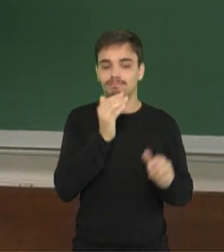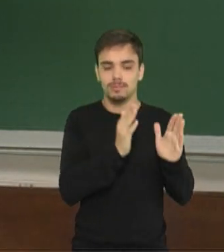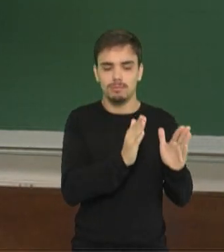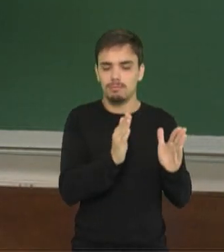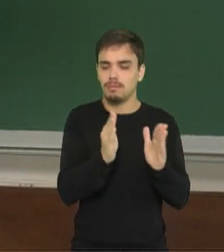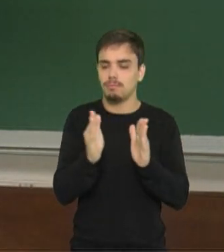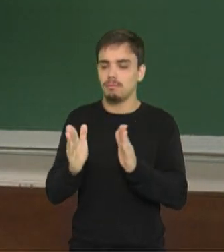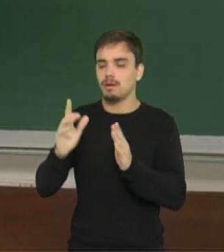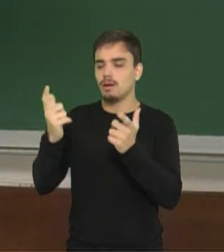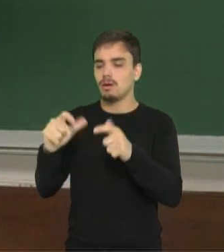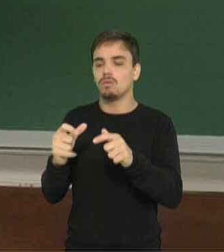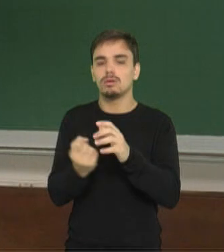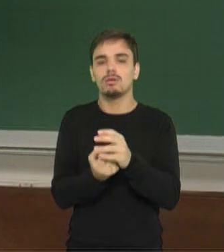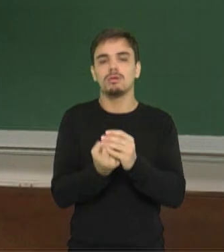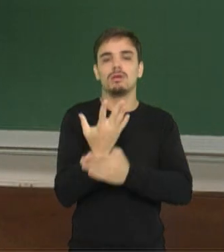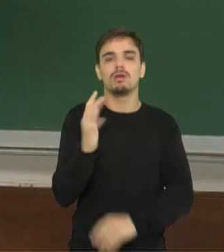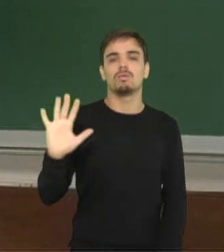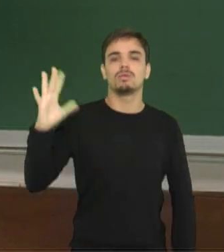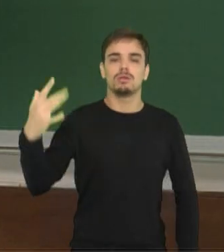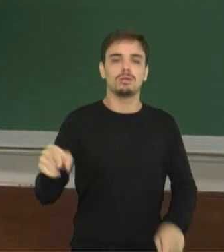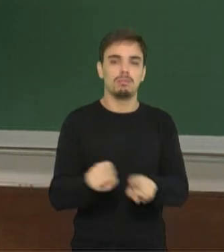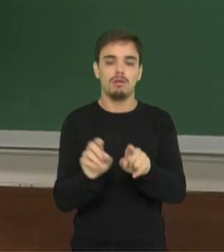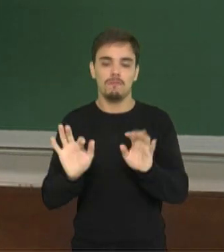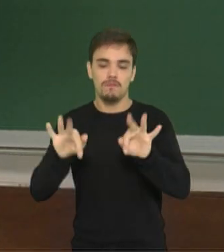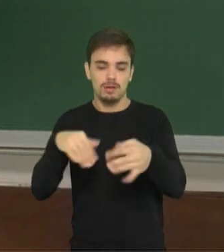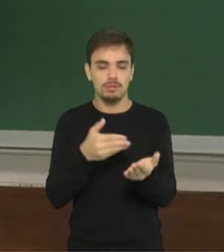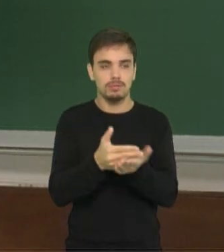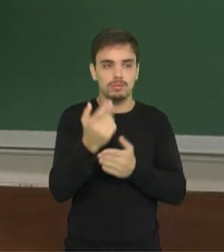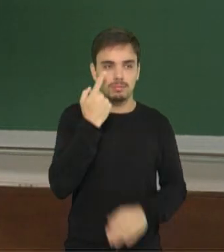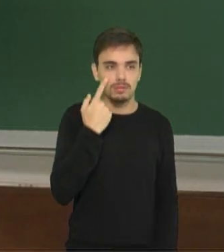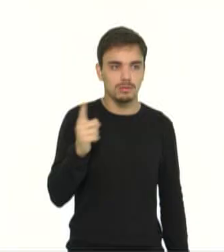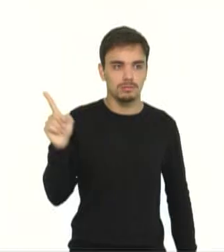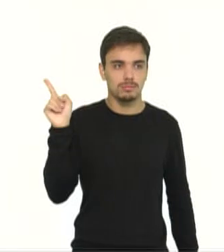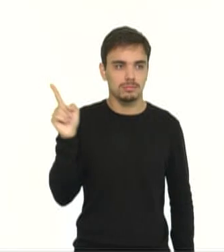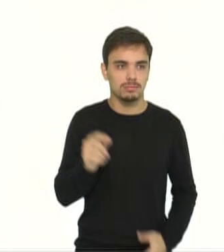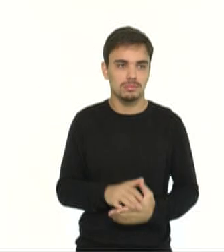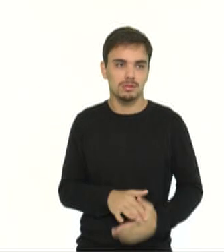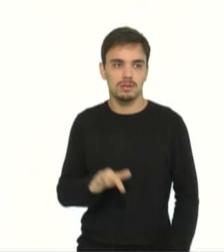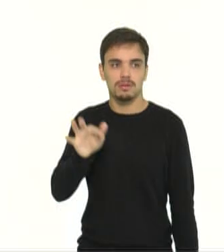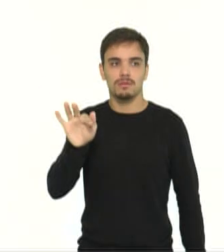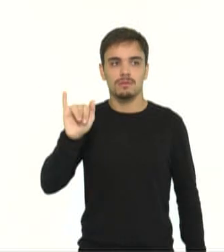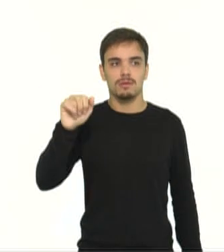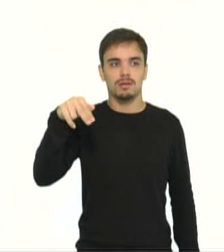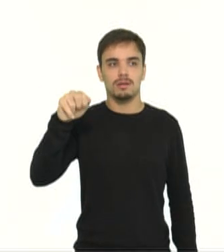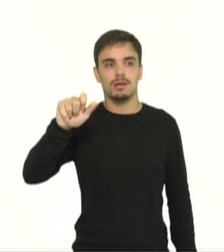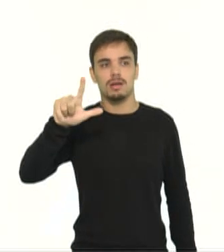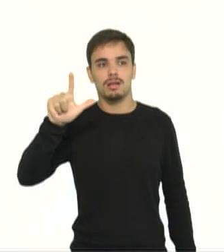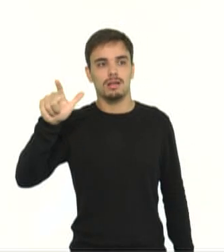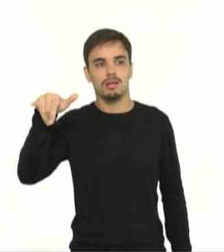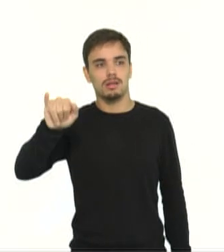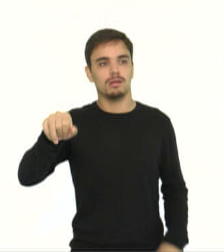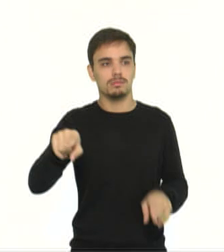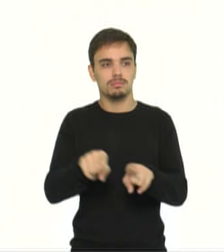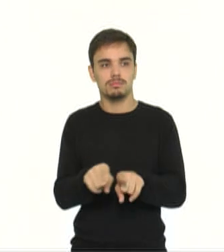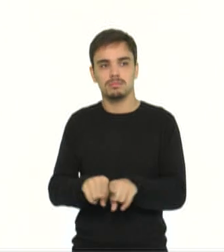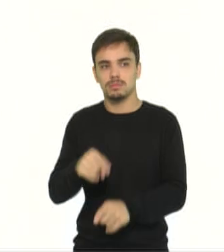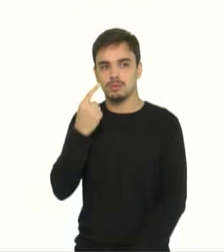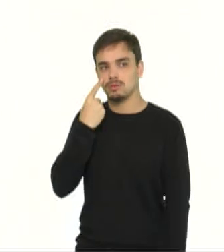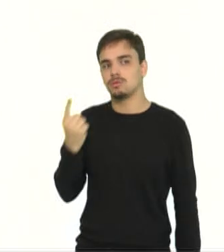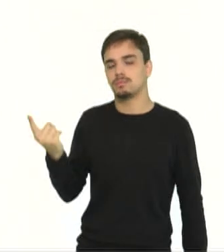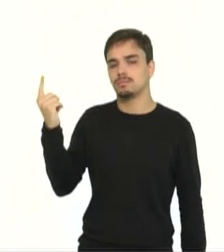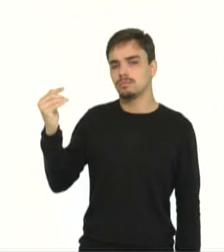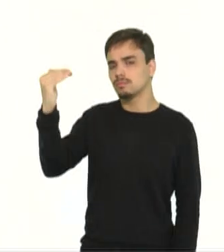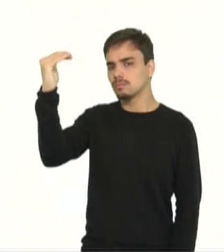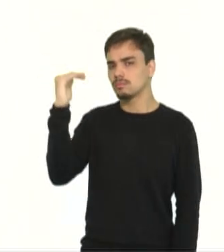para iniciar, para finalizar, eu posso usar finally, finalmente, ou para finalizar, e last but not